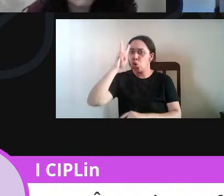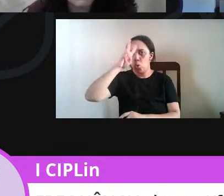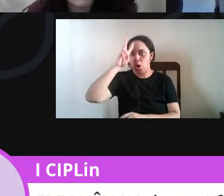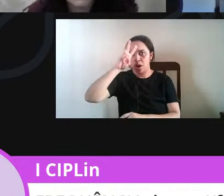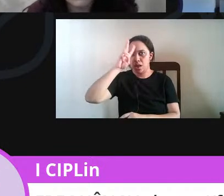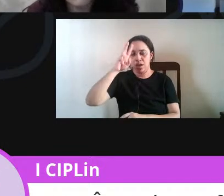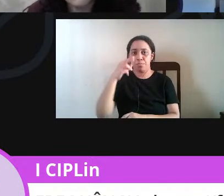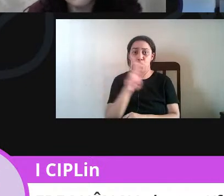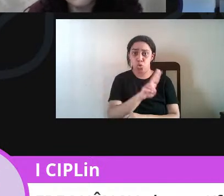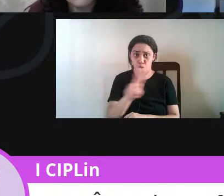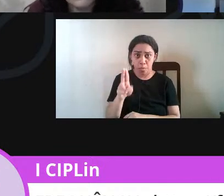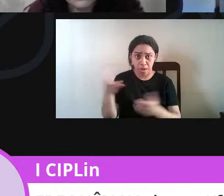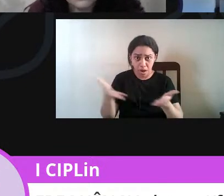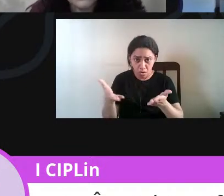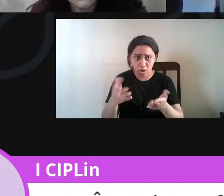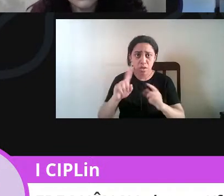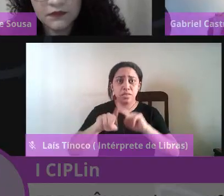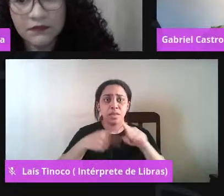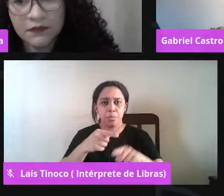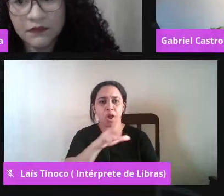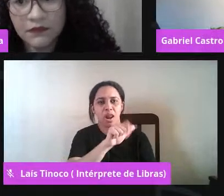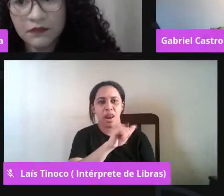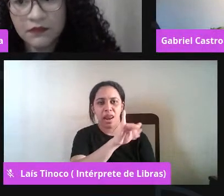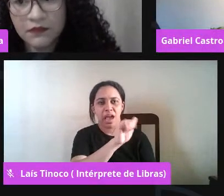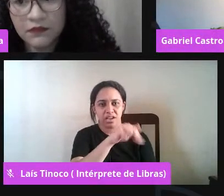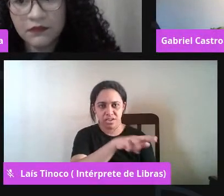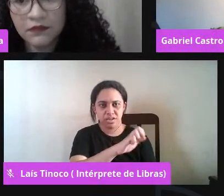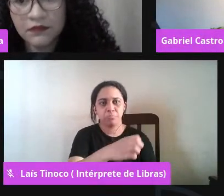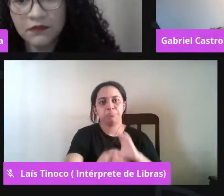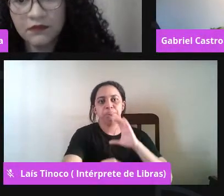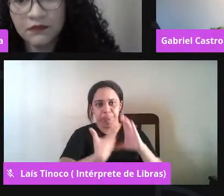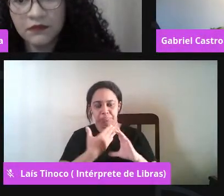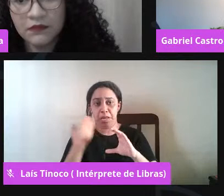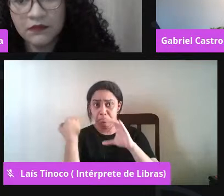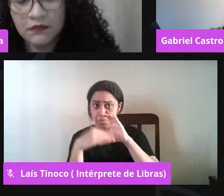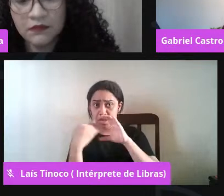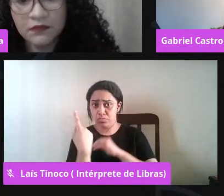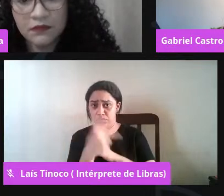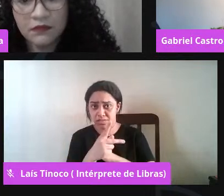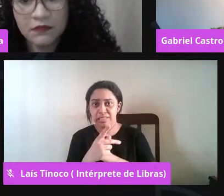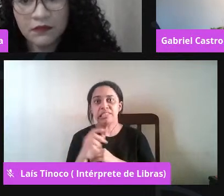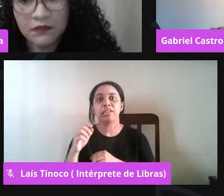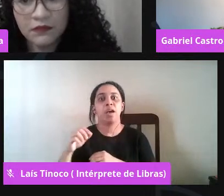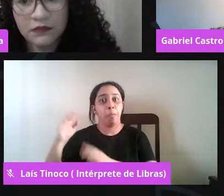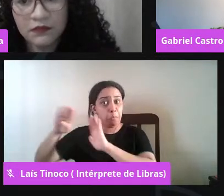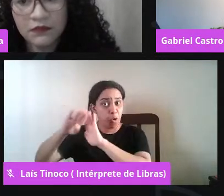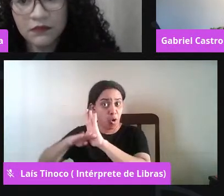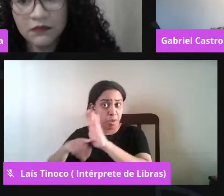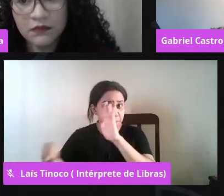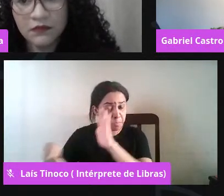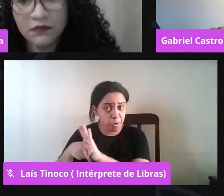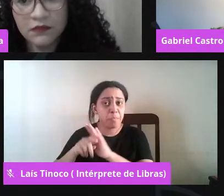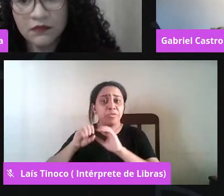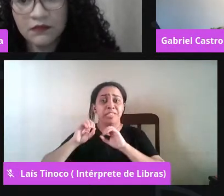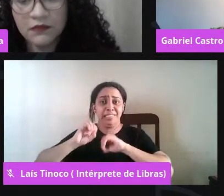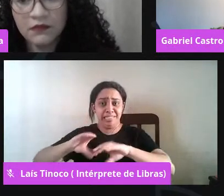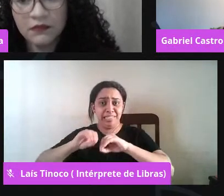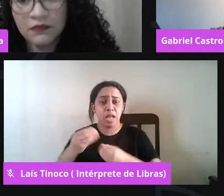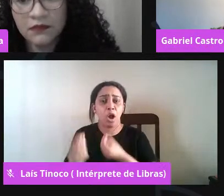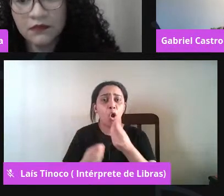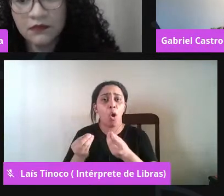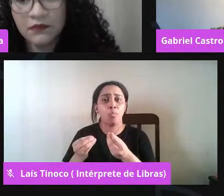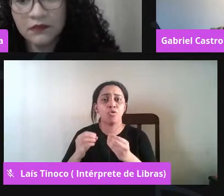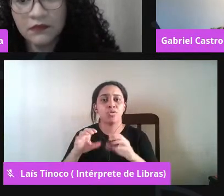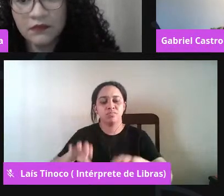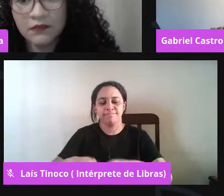aí, ou se você me der o seu e-mail, eu mandar, que tem um programa que ensina a fazer cartas, certo? É relativamente